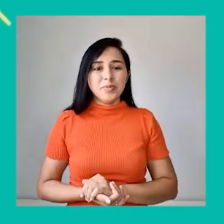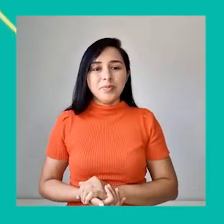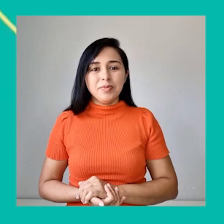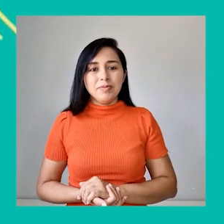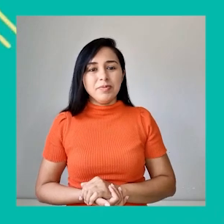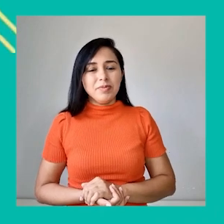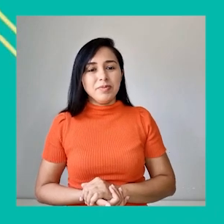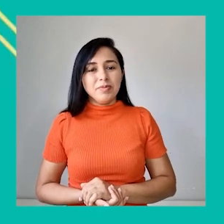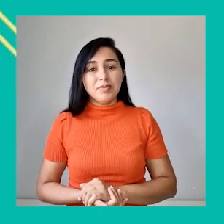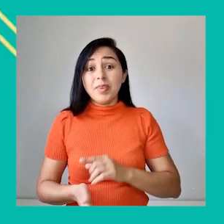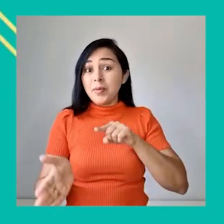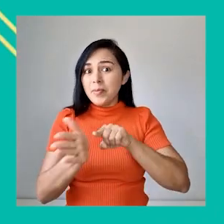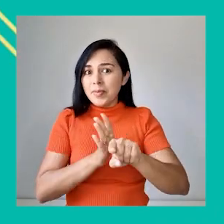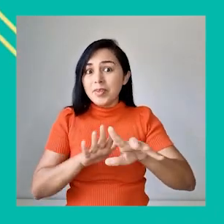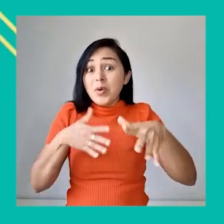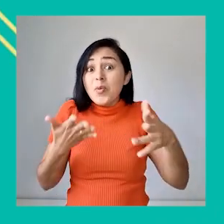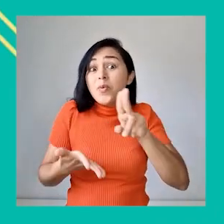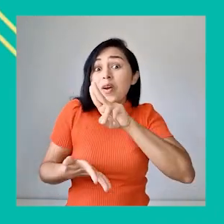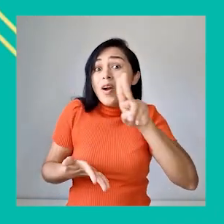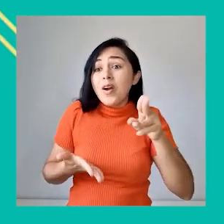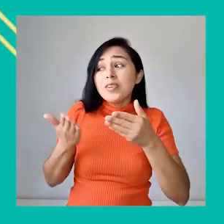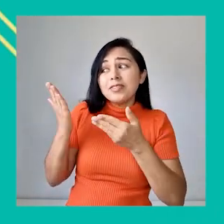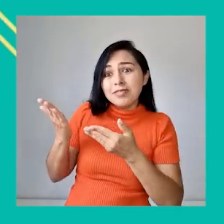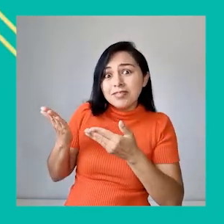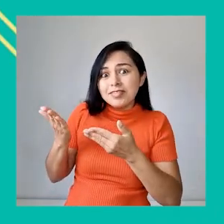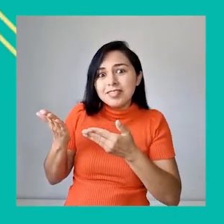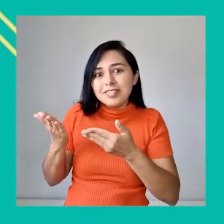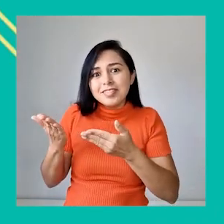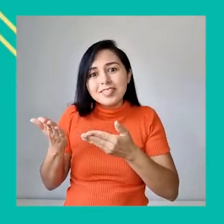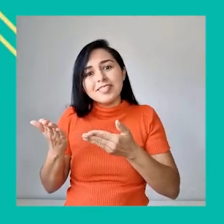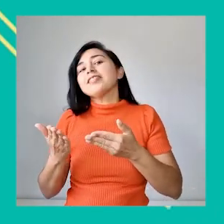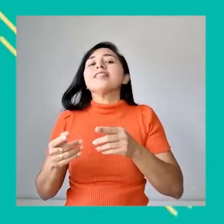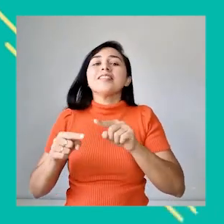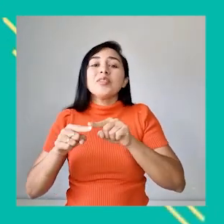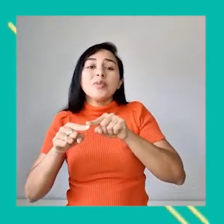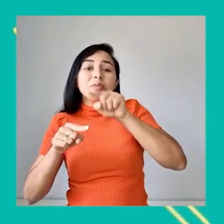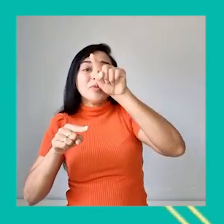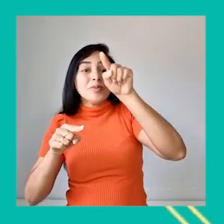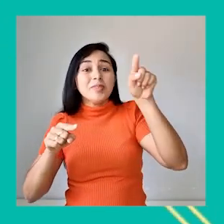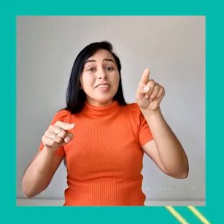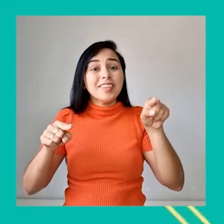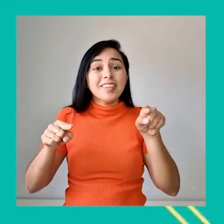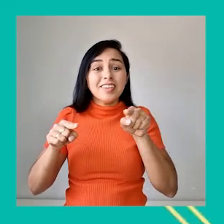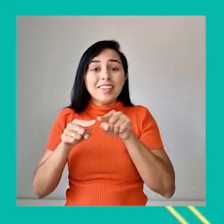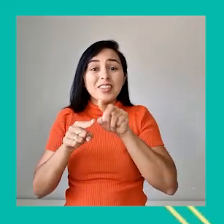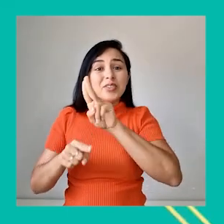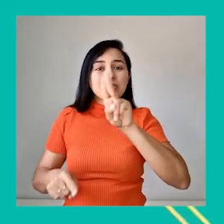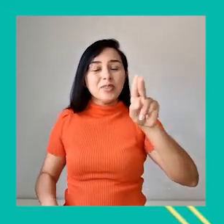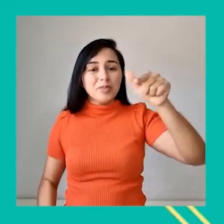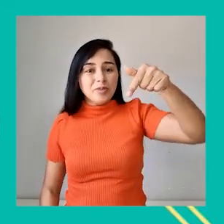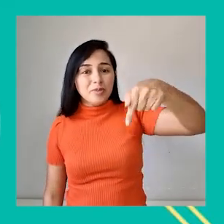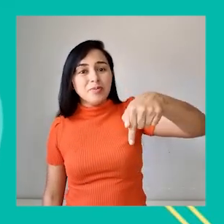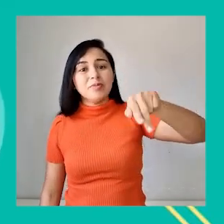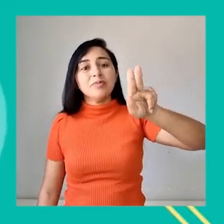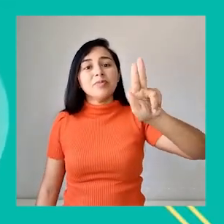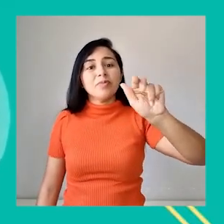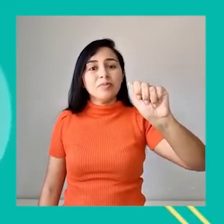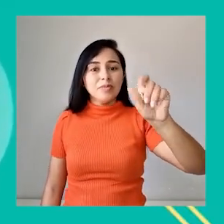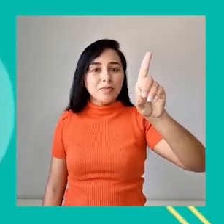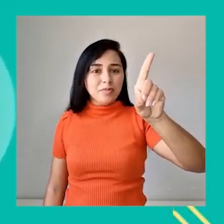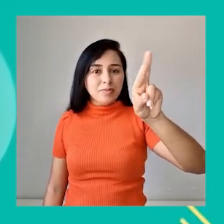Qual o nome dessa forma? Quem lembra? É o quadrado. Muito bem!